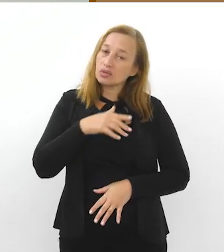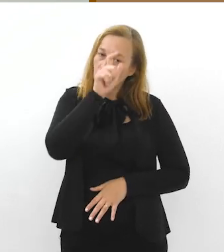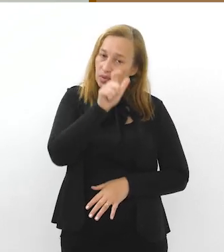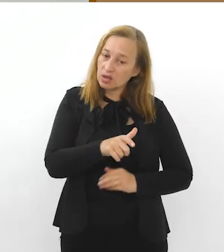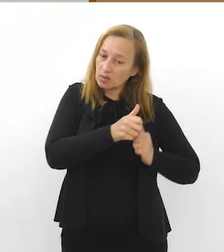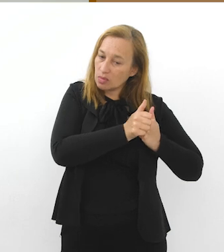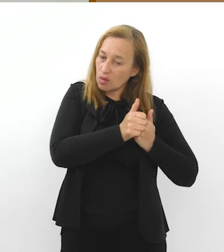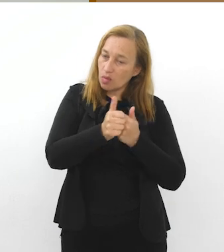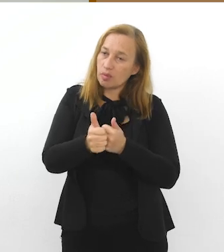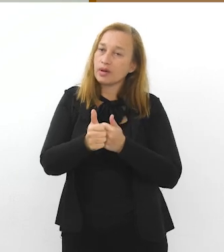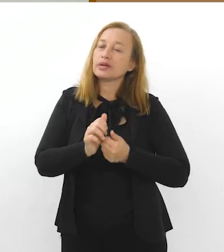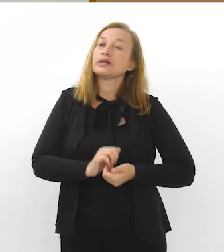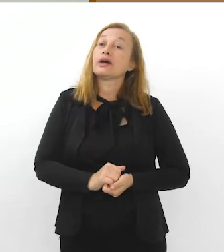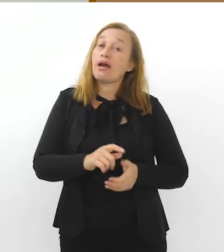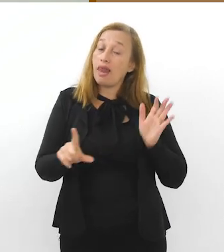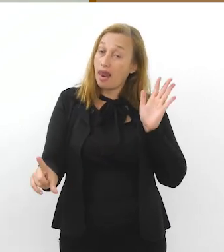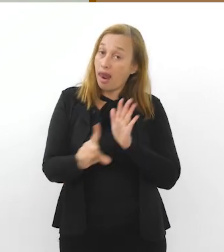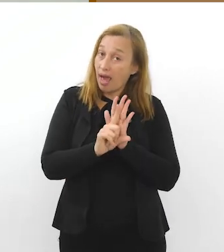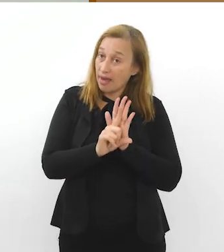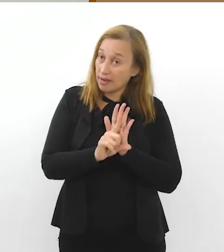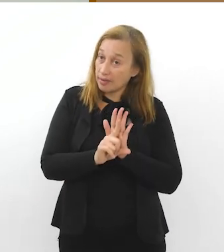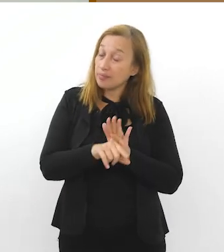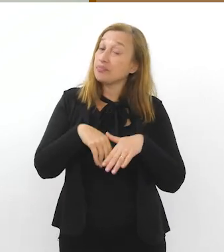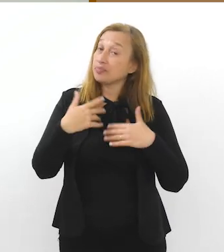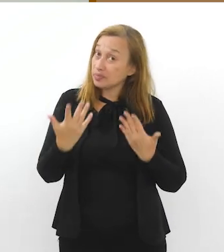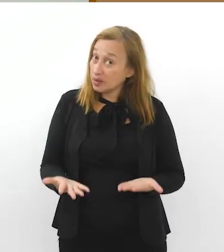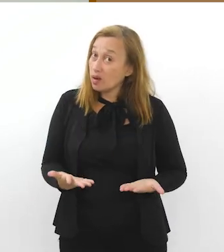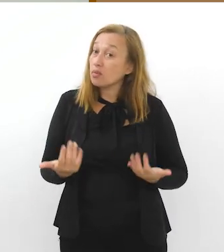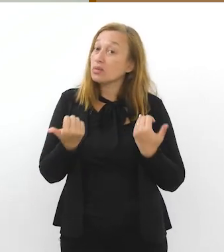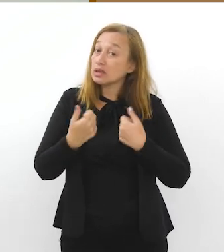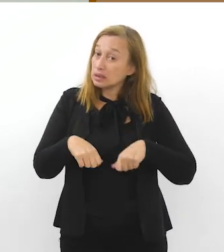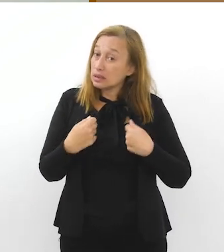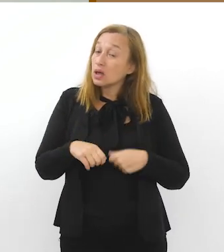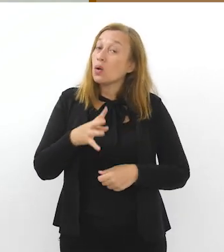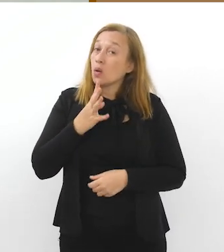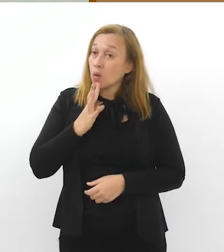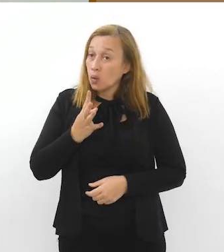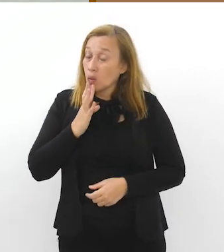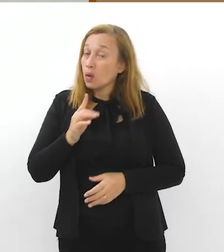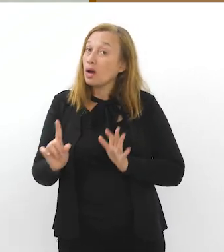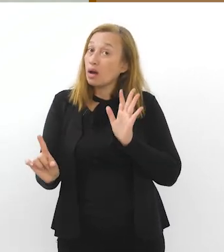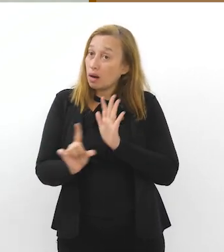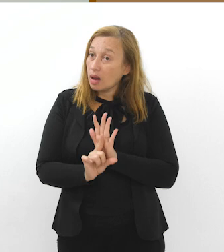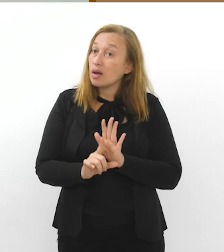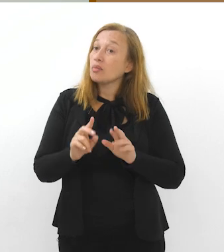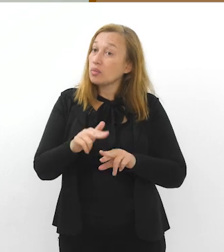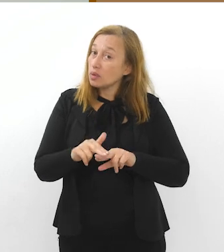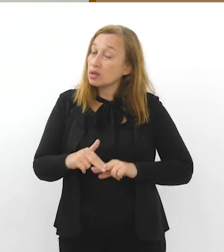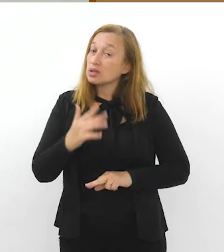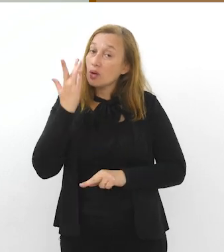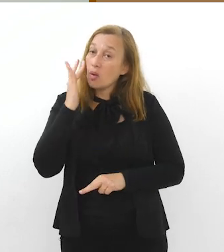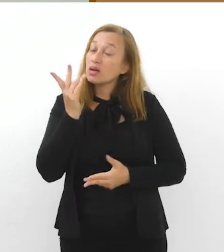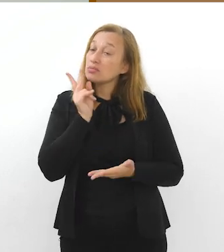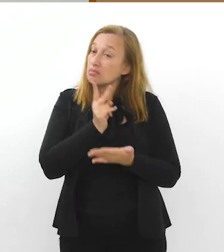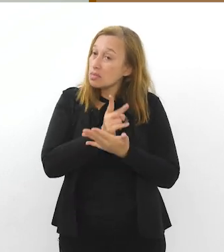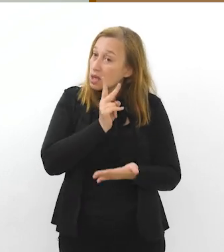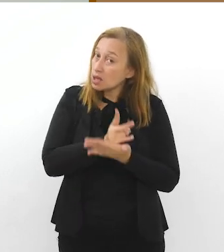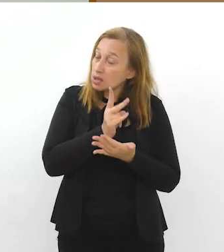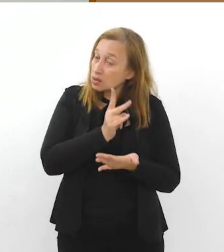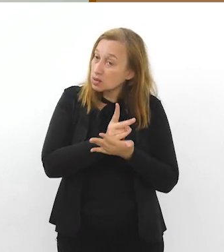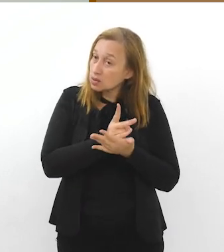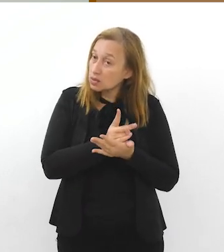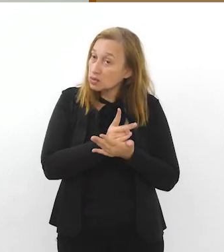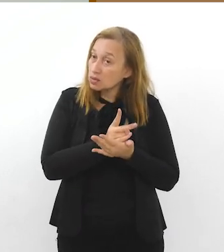meu acompanhante. É lei. Então, a gente precisa conhecer as leis. Por isso que eu acho,